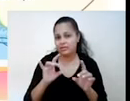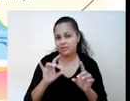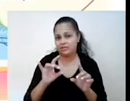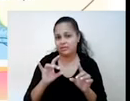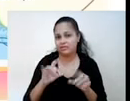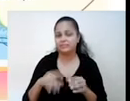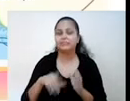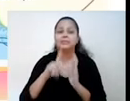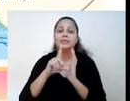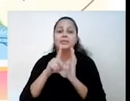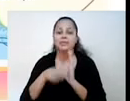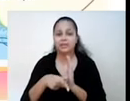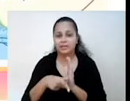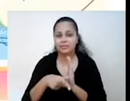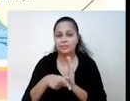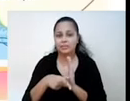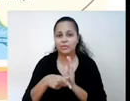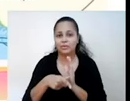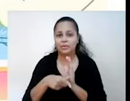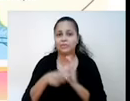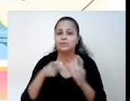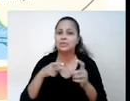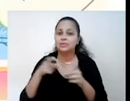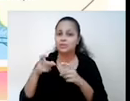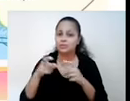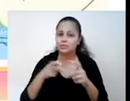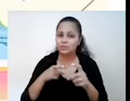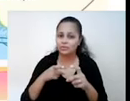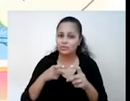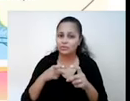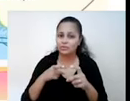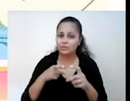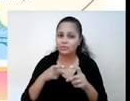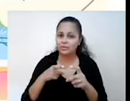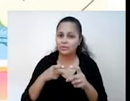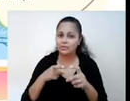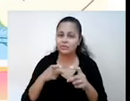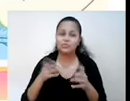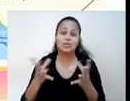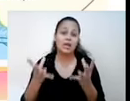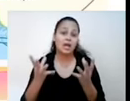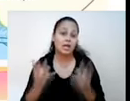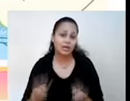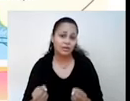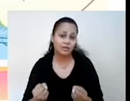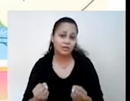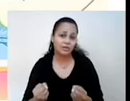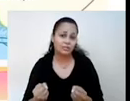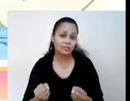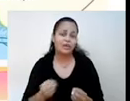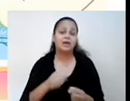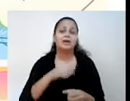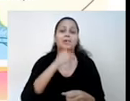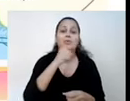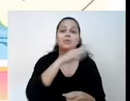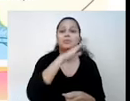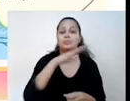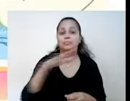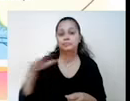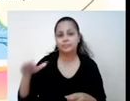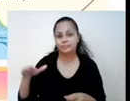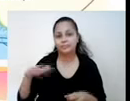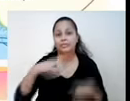que os cruzados retomaram as atividades comerciais no mar Mediterrâneo, né, que antes estavam na mão dos